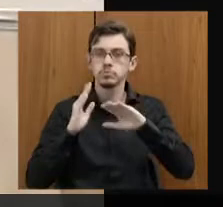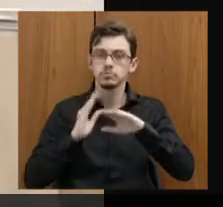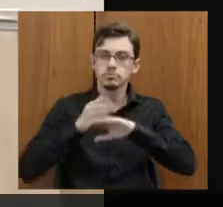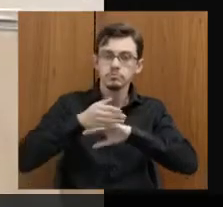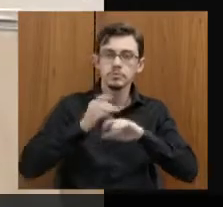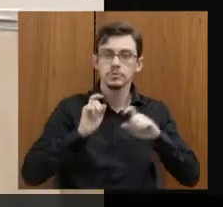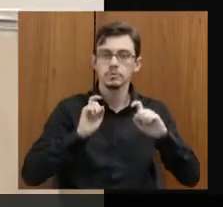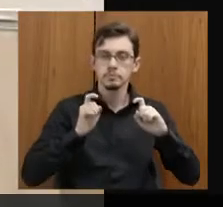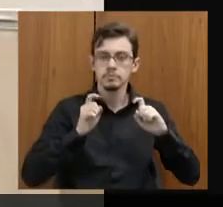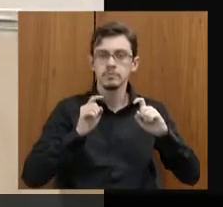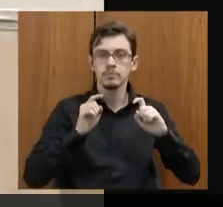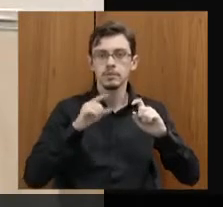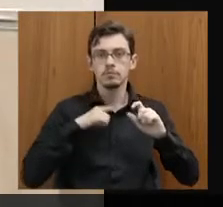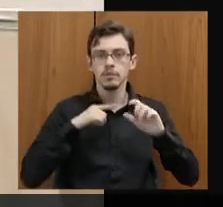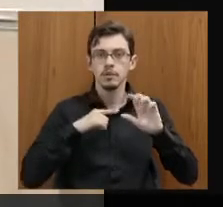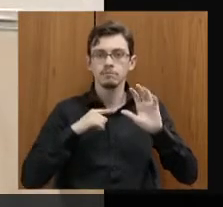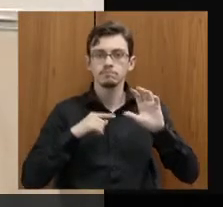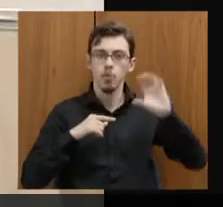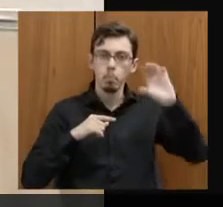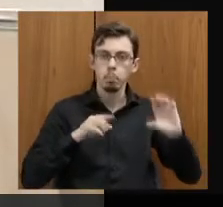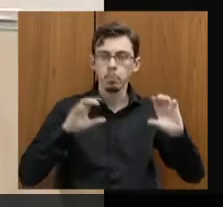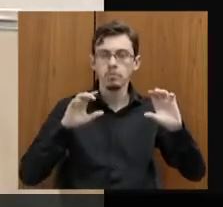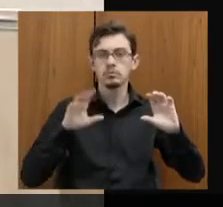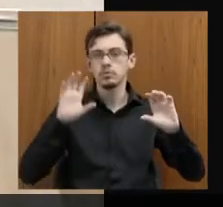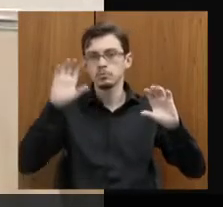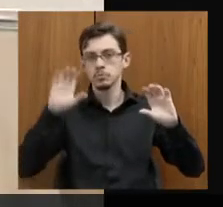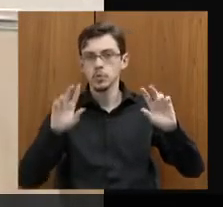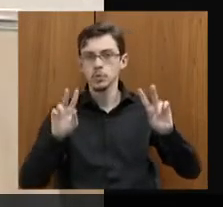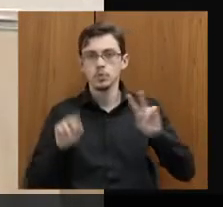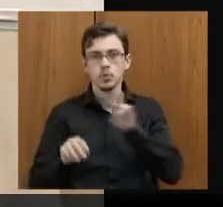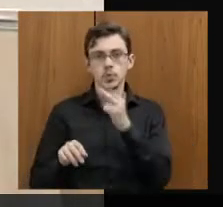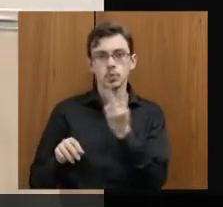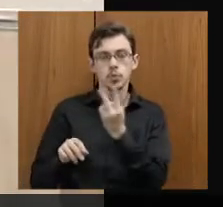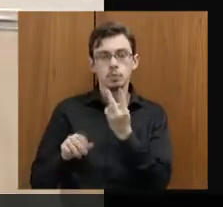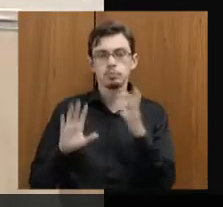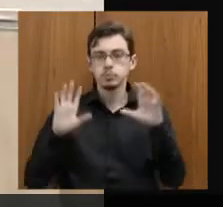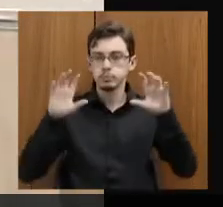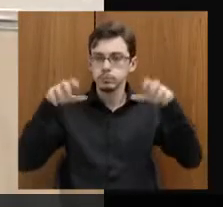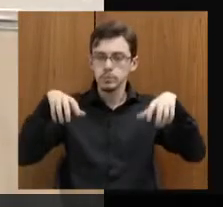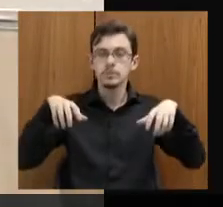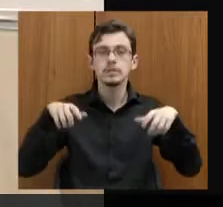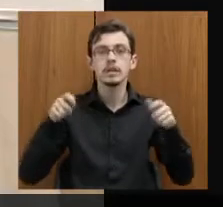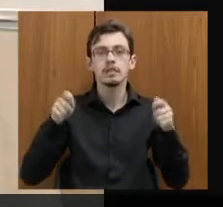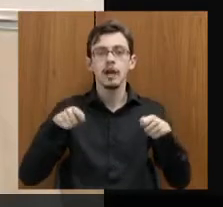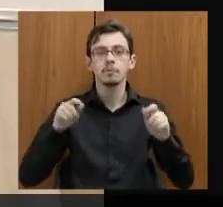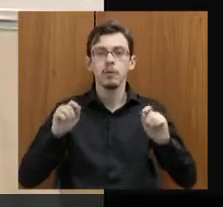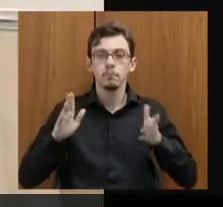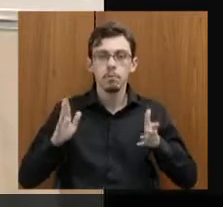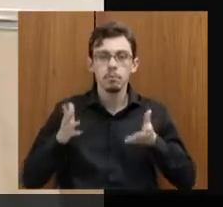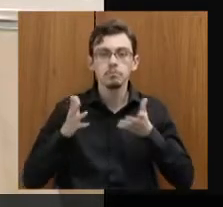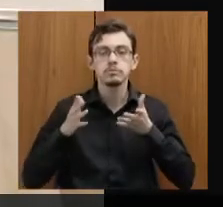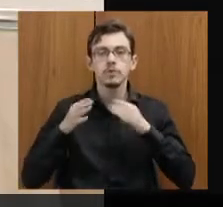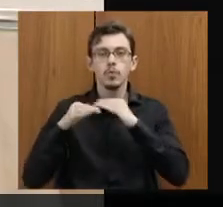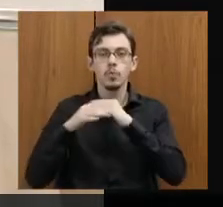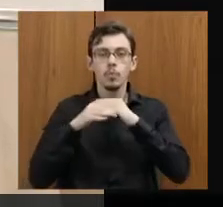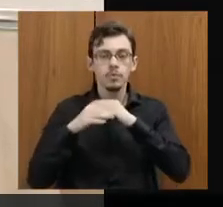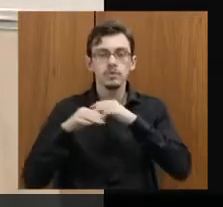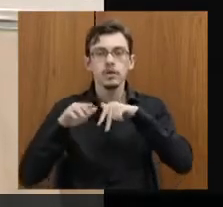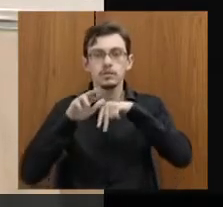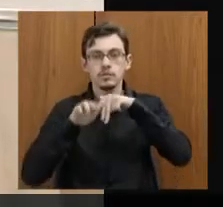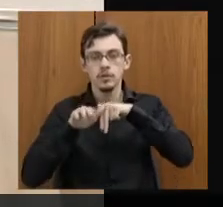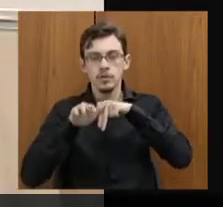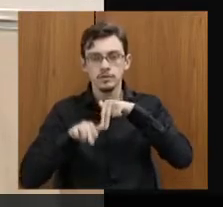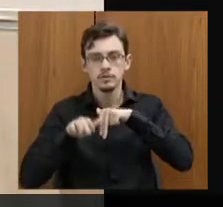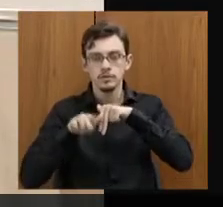é importantíssimo né que tem atuado junto a política e de promoção da Igualdade racial e desenvolvimento sustentável para a